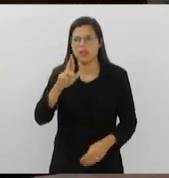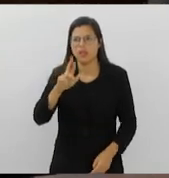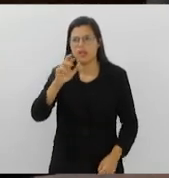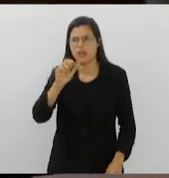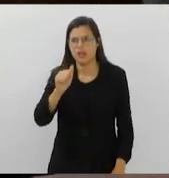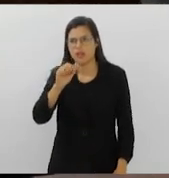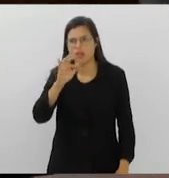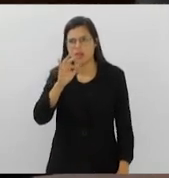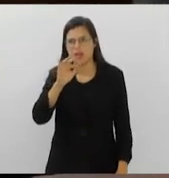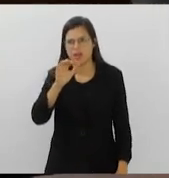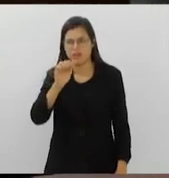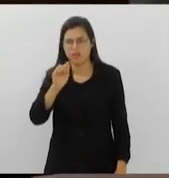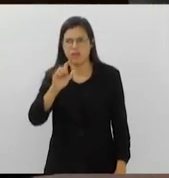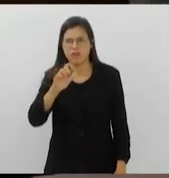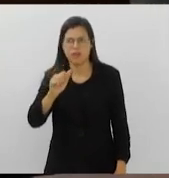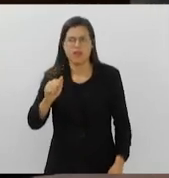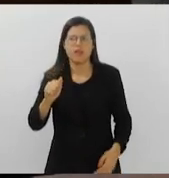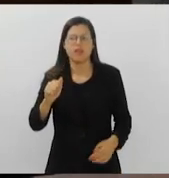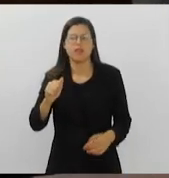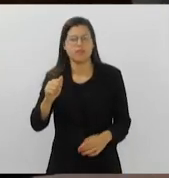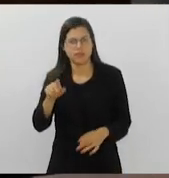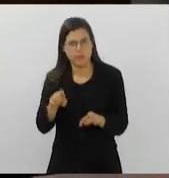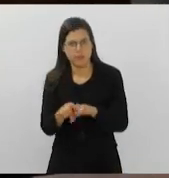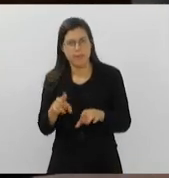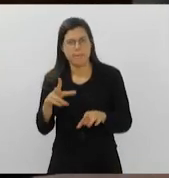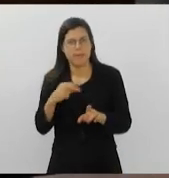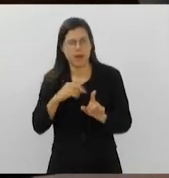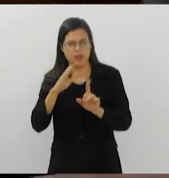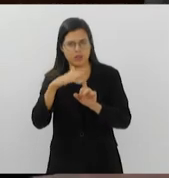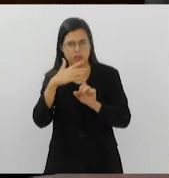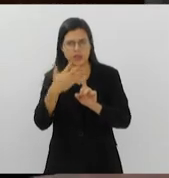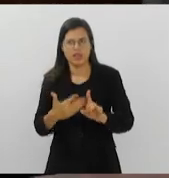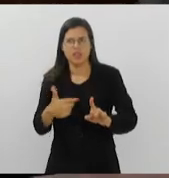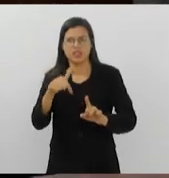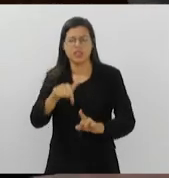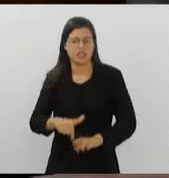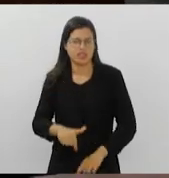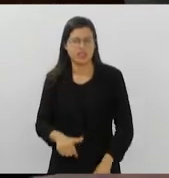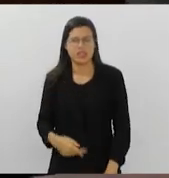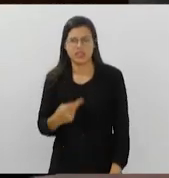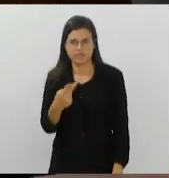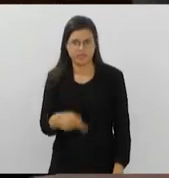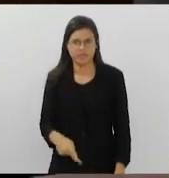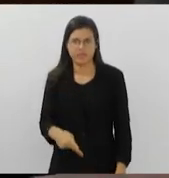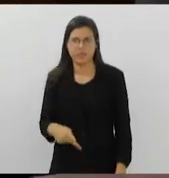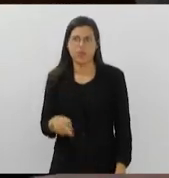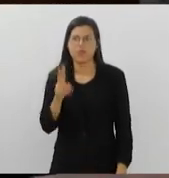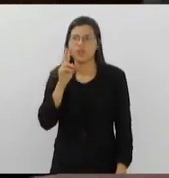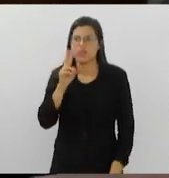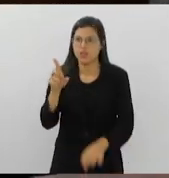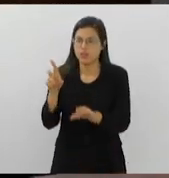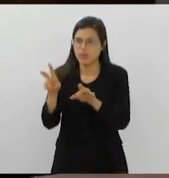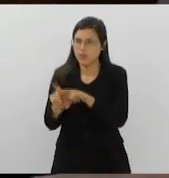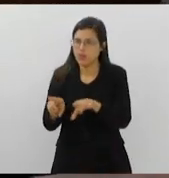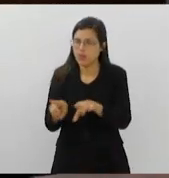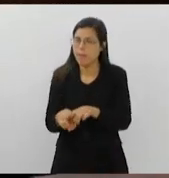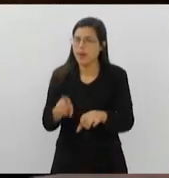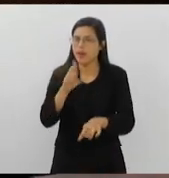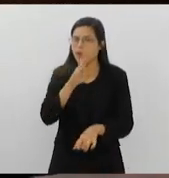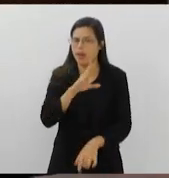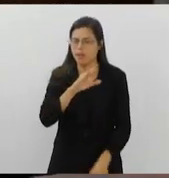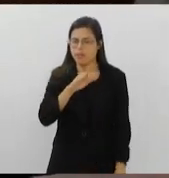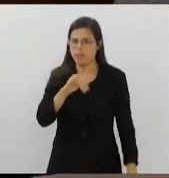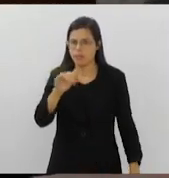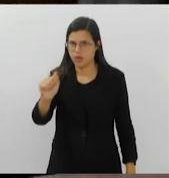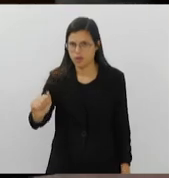merece todas as homenagens dessa casa, assim como a gente viu a Bia Souza, também